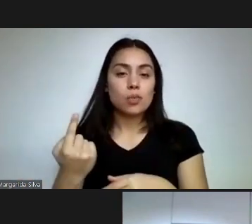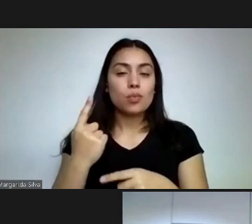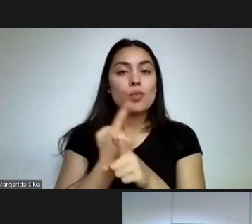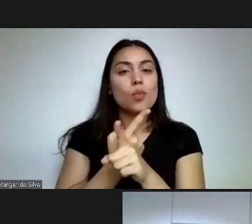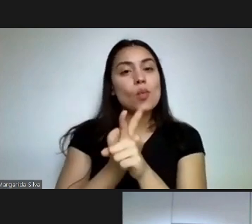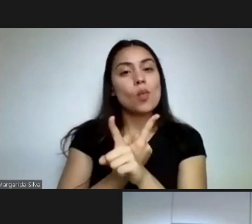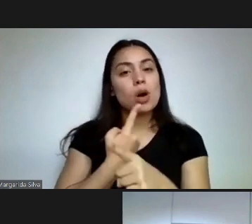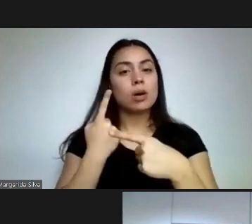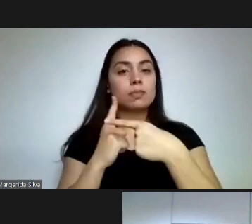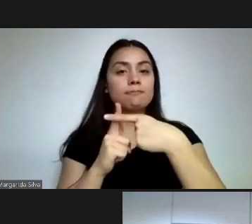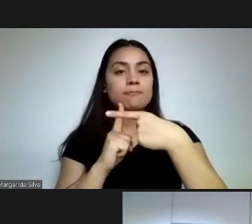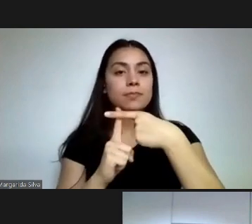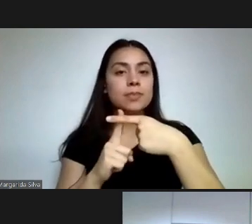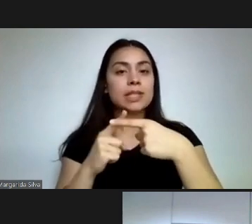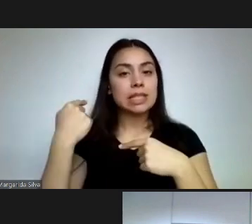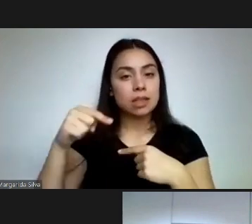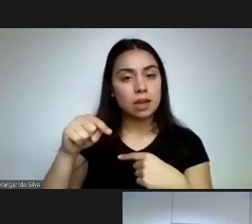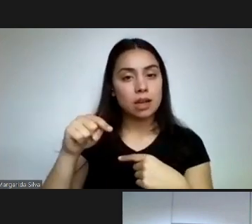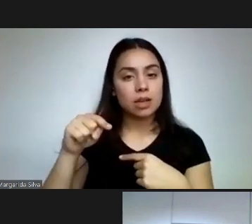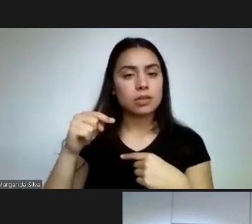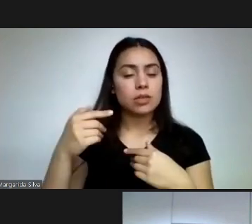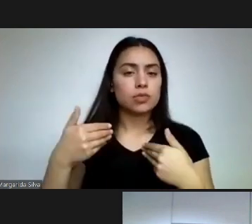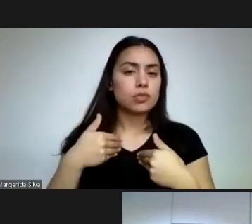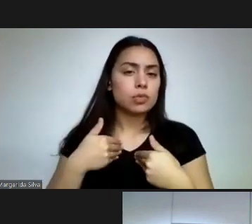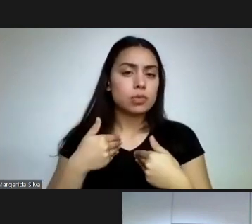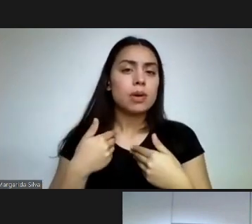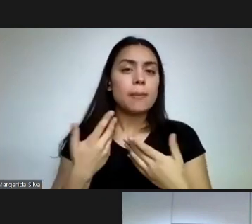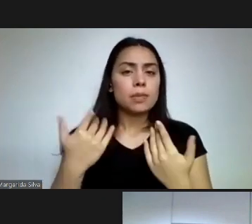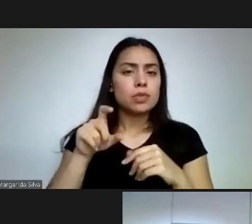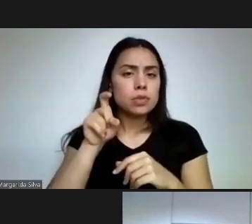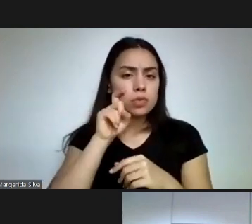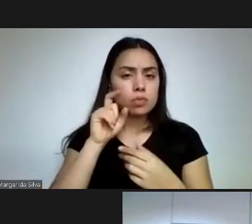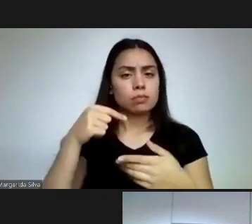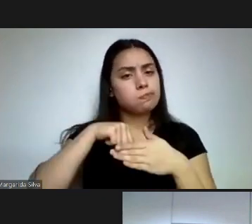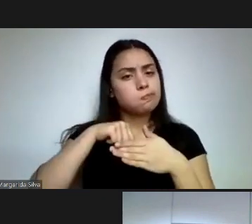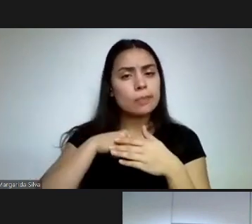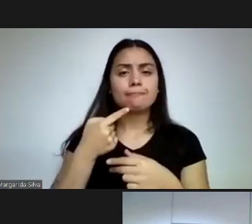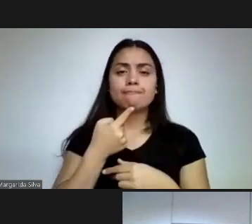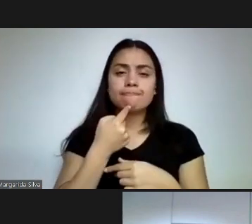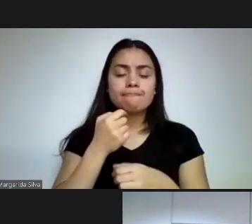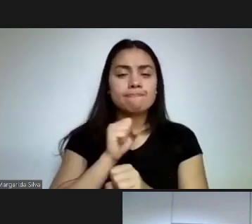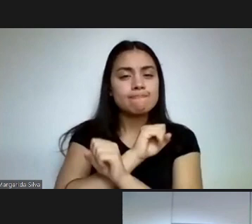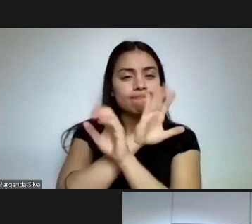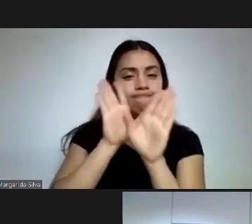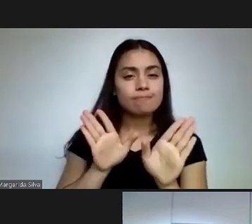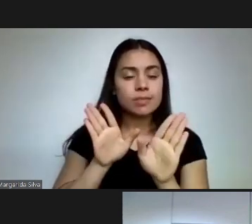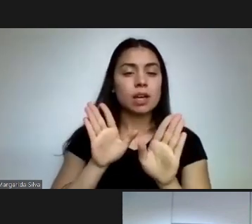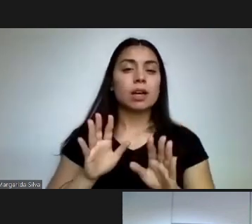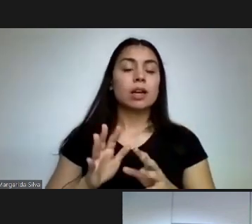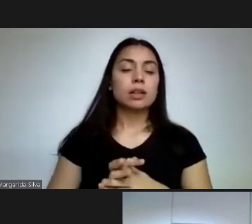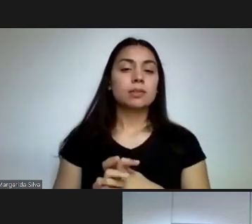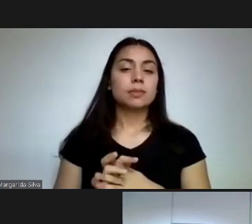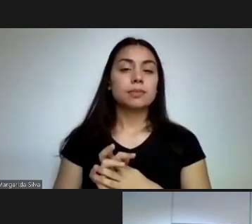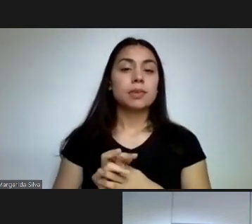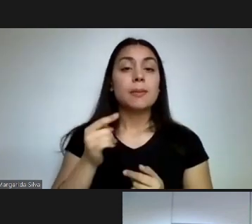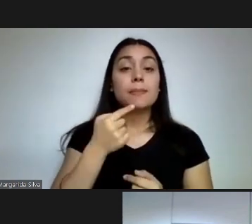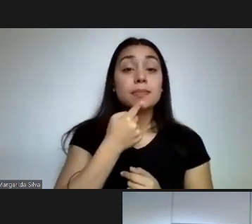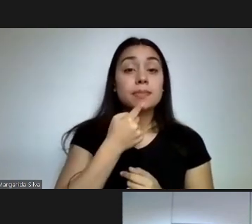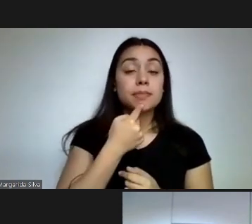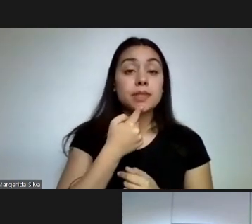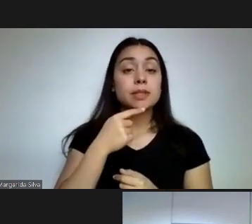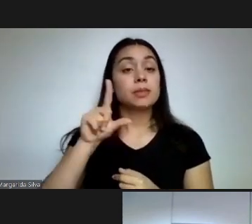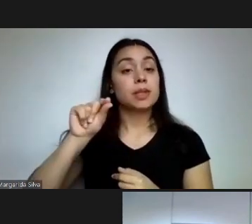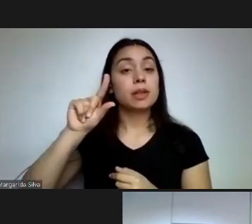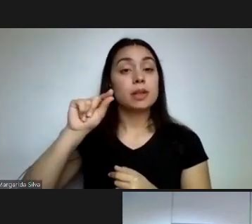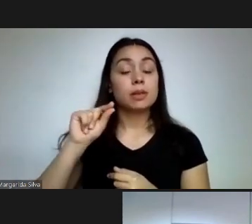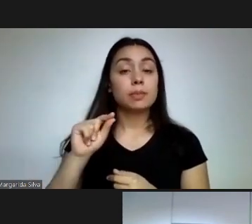de forma segura, não temos que nos autoflagelar, mas acreditamos muito que é importante confrontarmos os nossos privilégios, percebermos também de